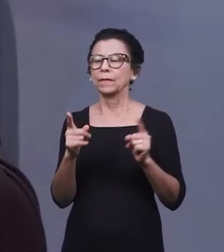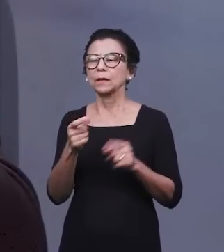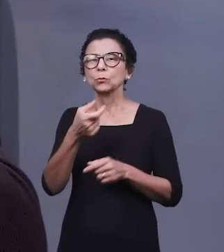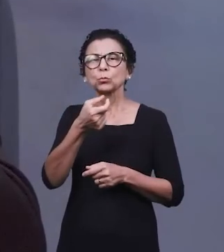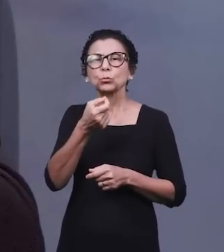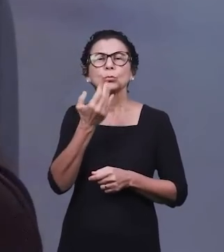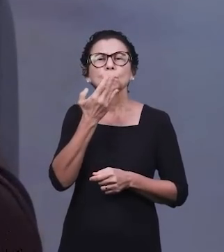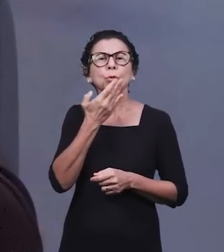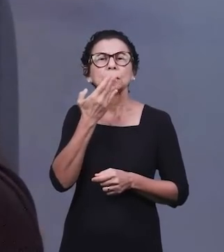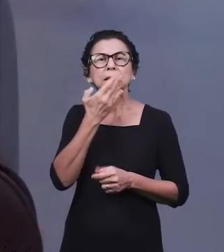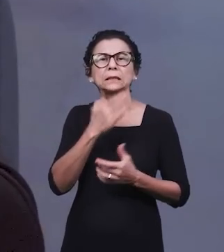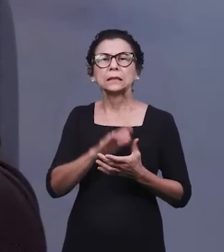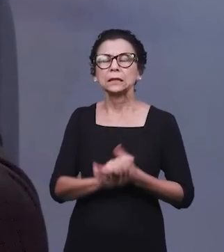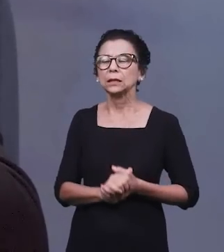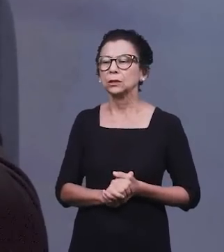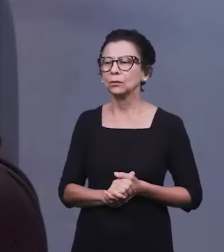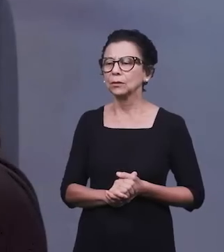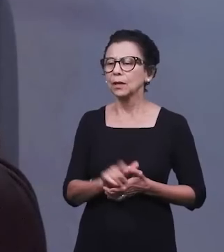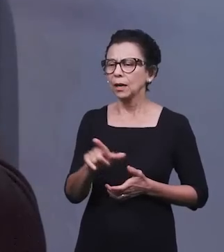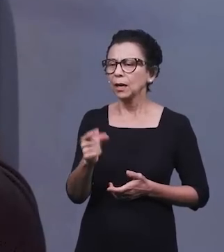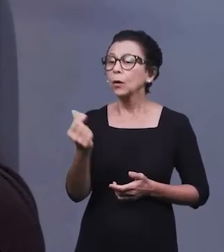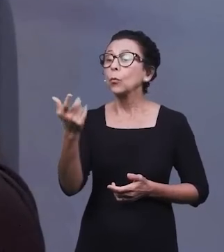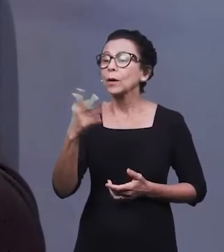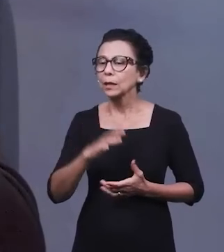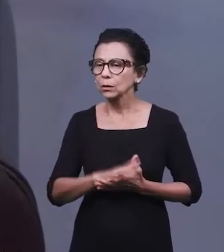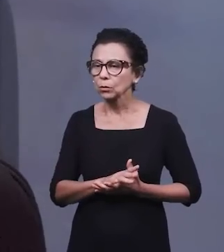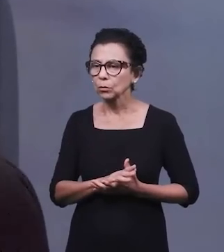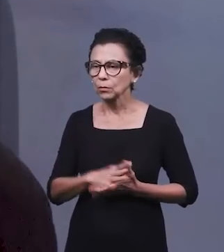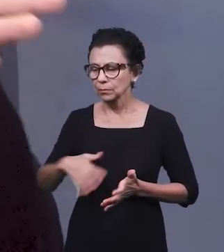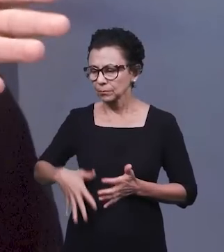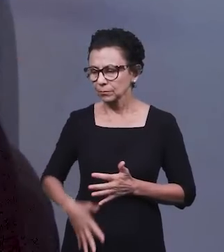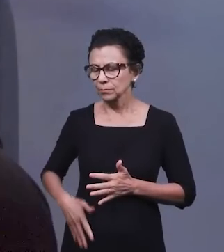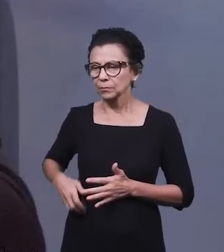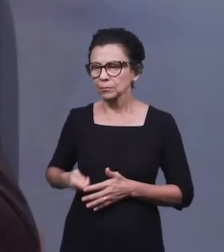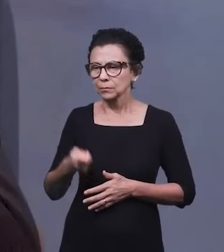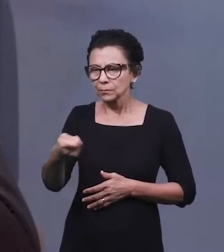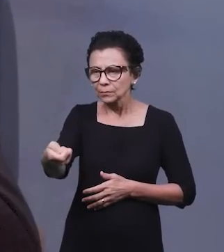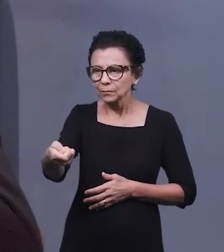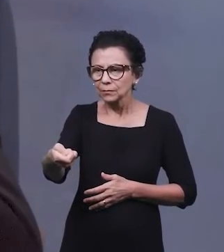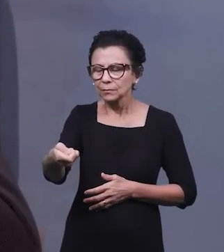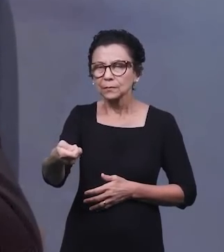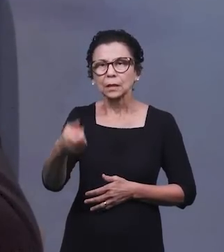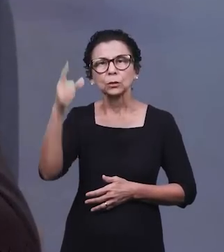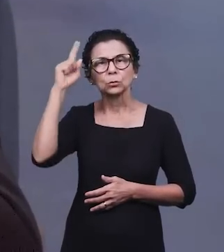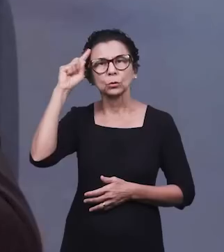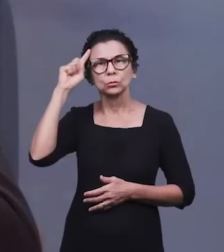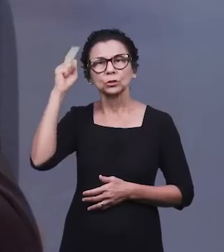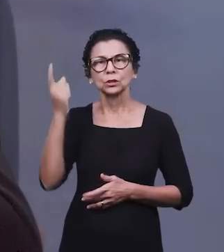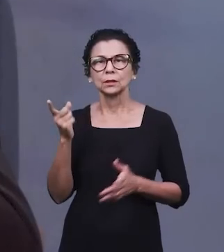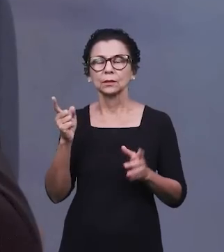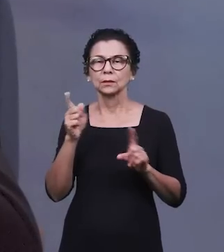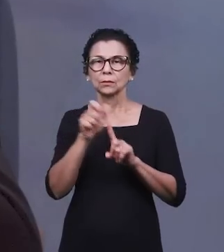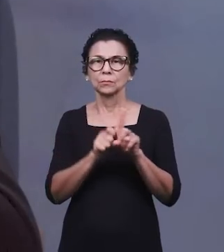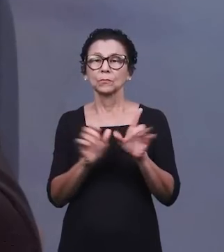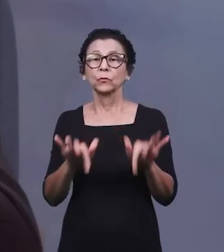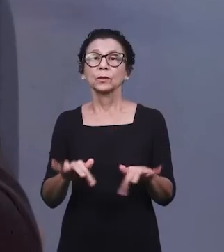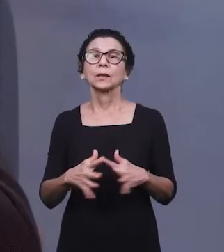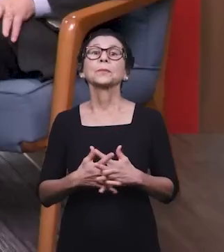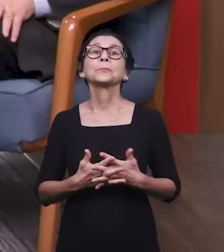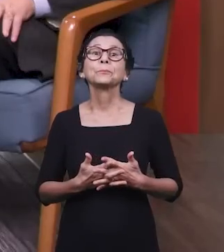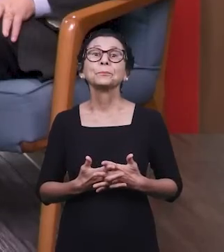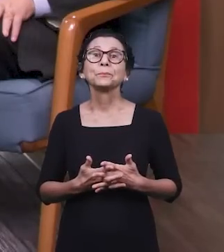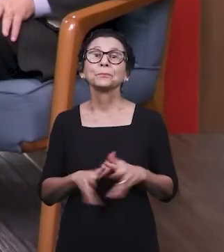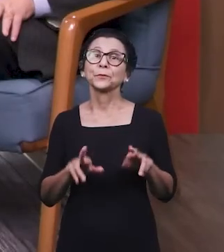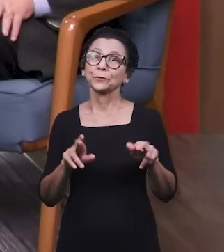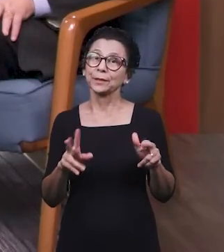vai e entrega o dinheiro dela ali, às vezes repetidamente todos os dias, e quando ela vê no final do mês, fez uma grande diferença, não é mesmo?